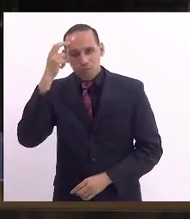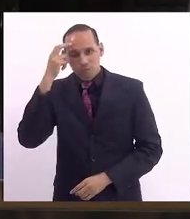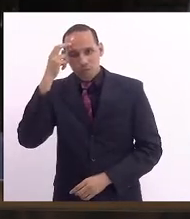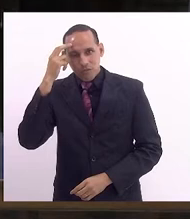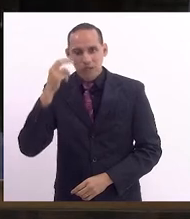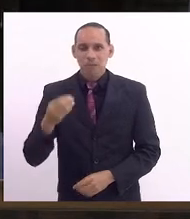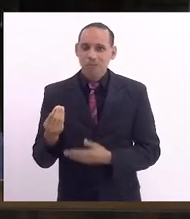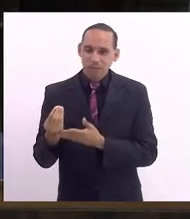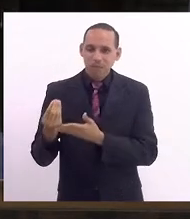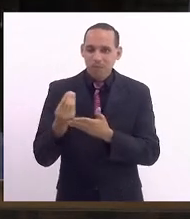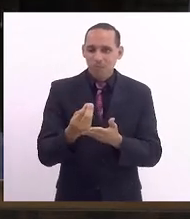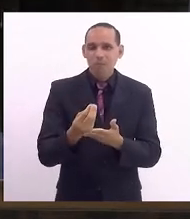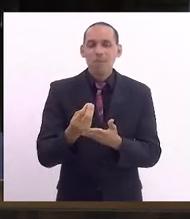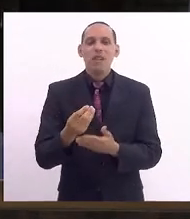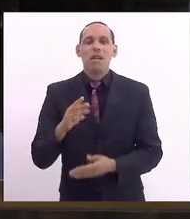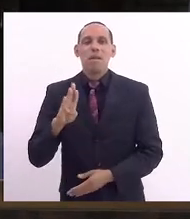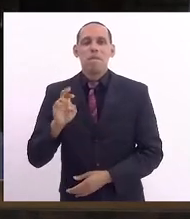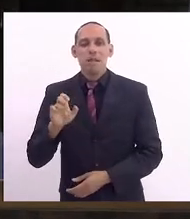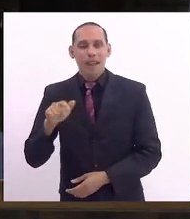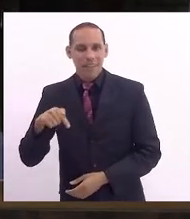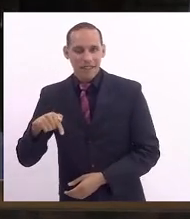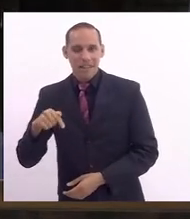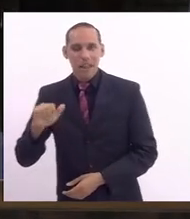do break dos APPs.